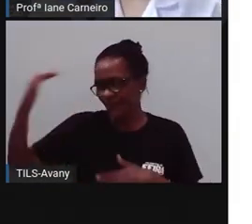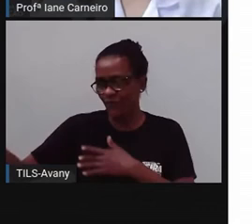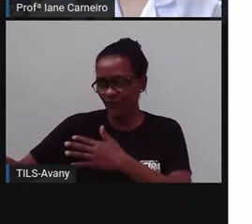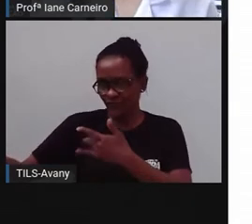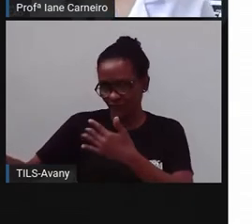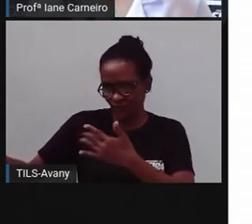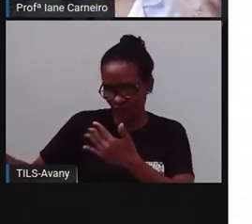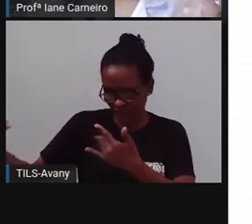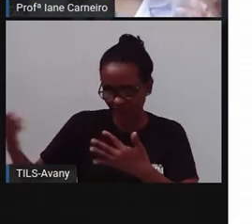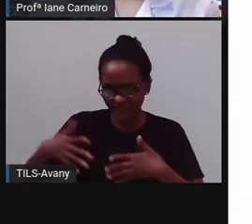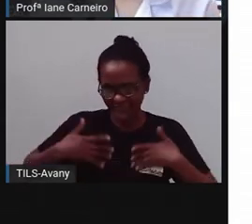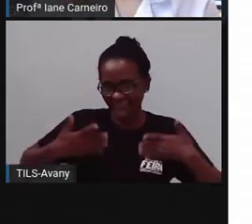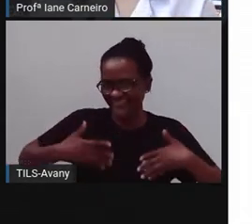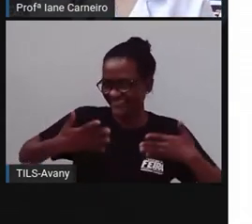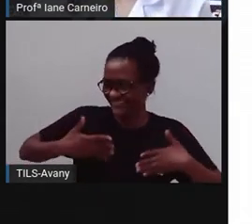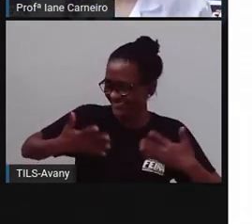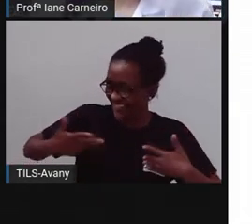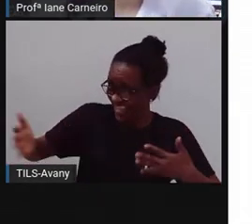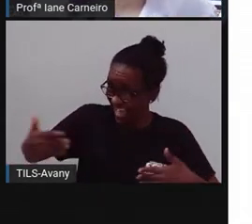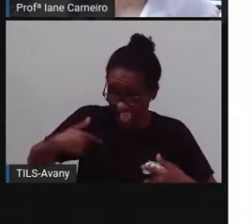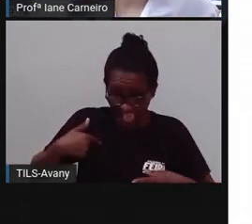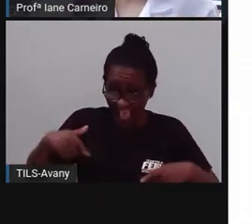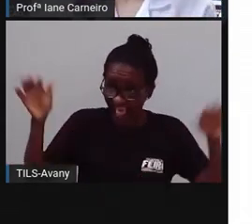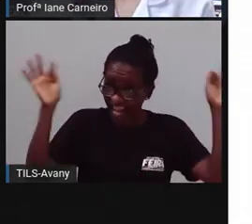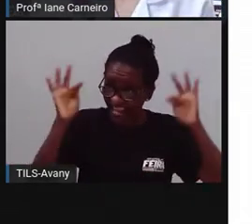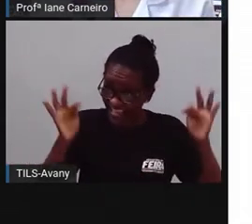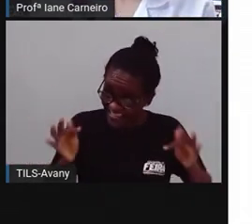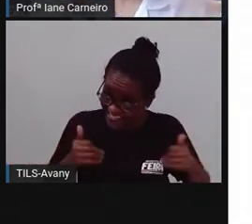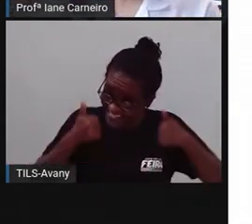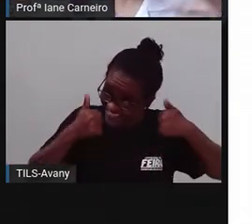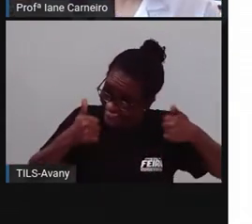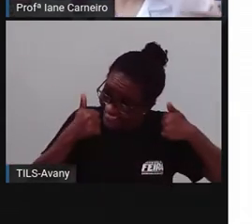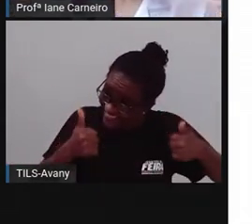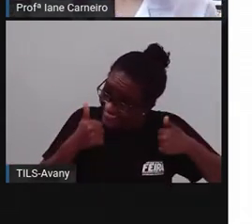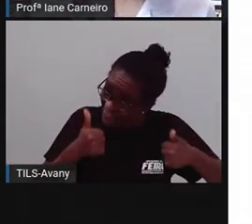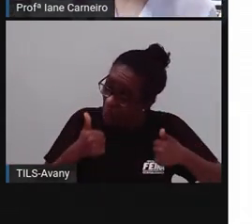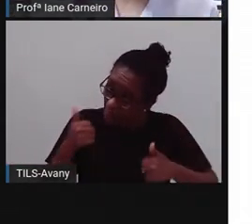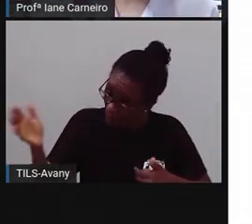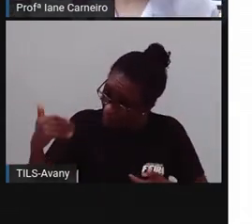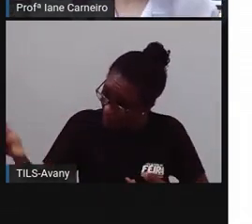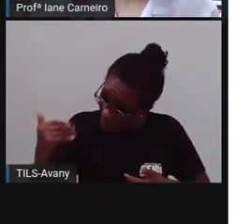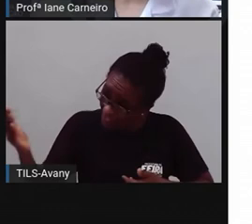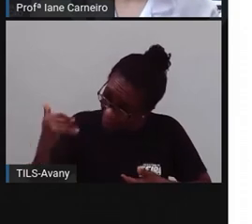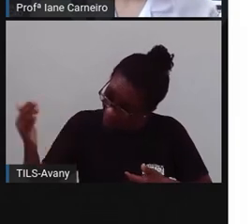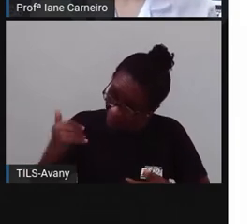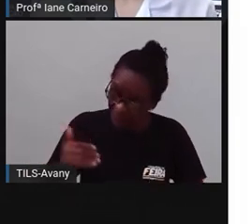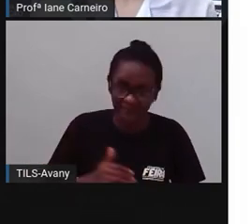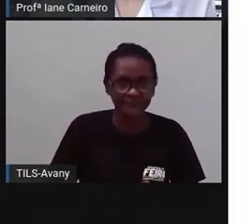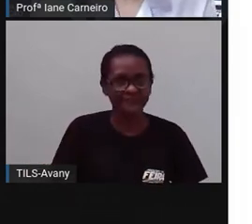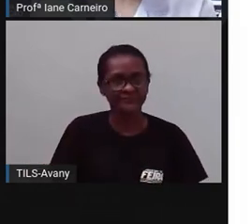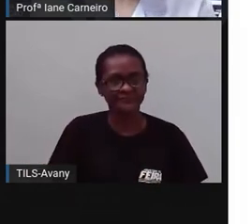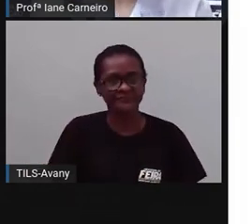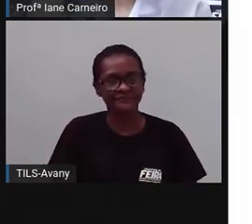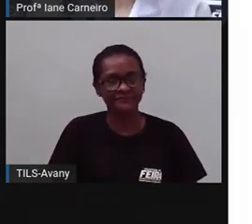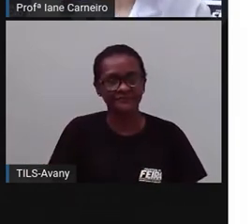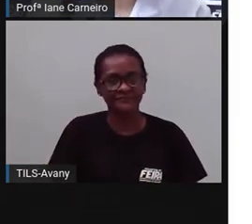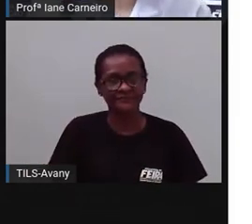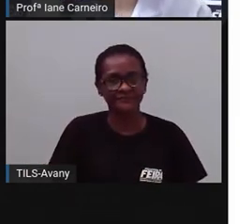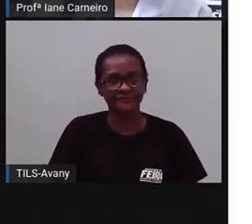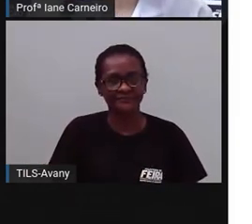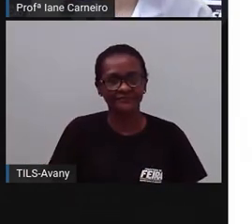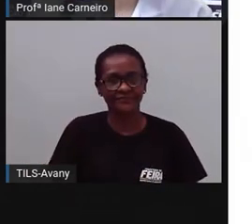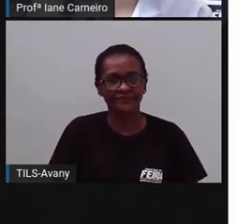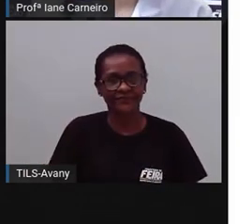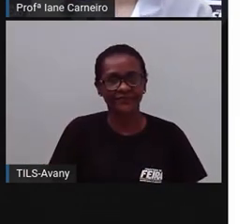evento na cabeça se sentir Poxa vai ser uma festa legal né bem Pronto todo mundo querer para sua festa então por isso que tem